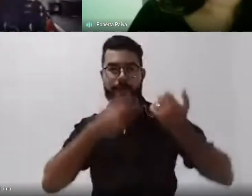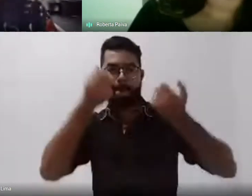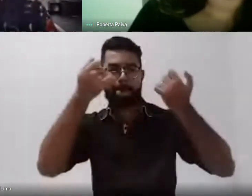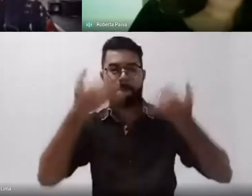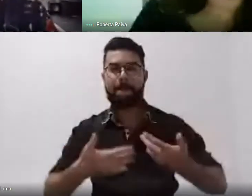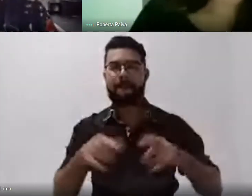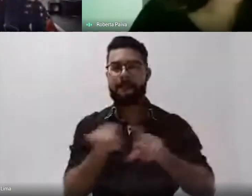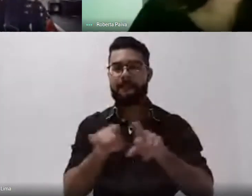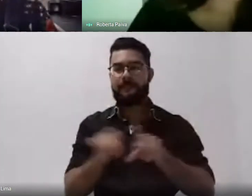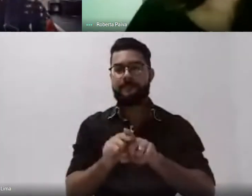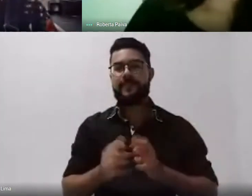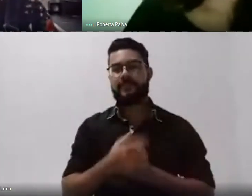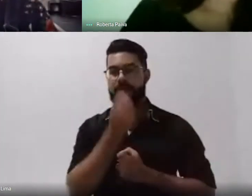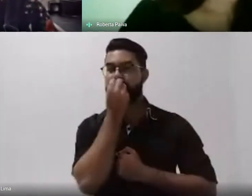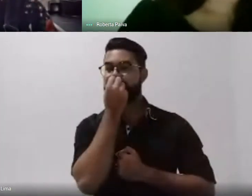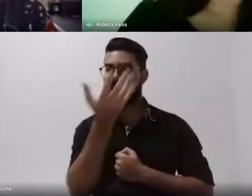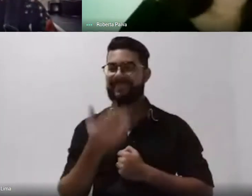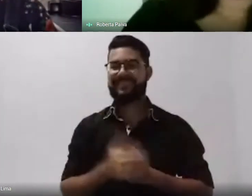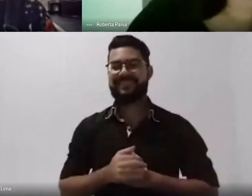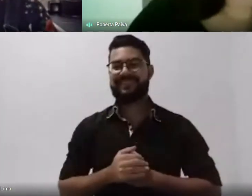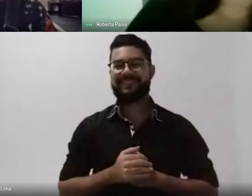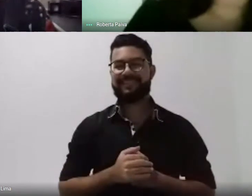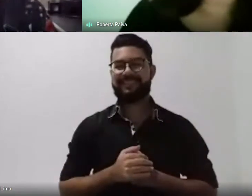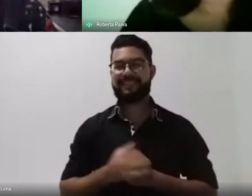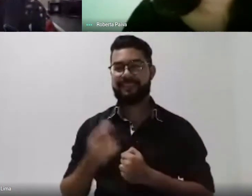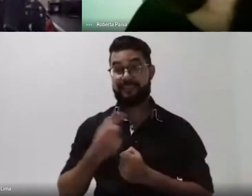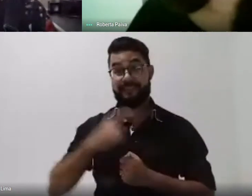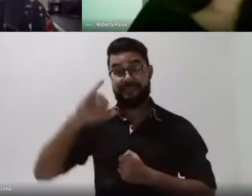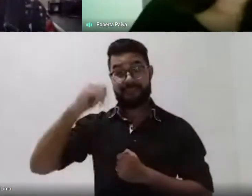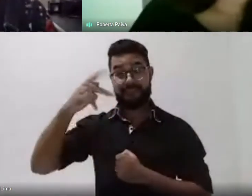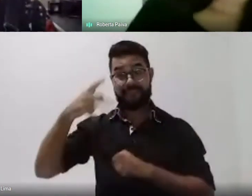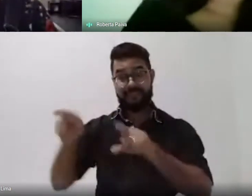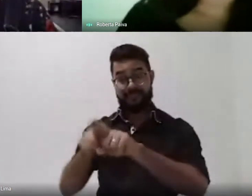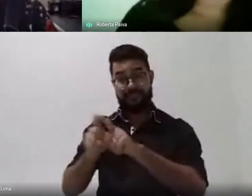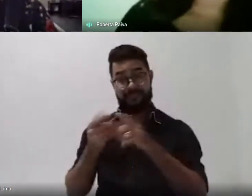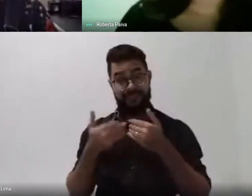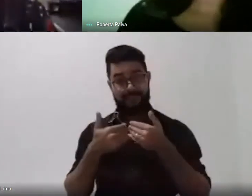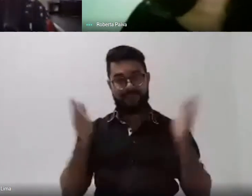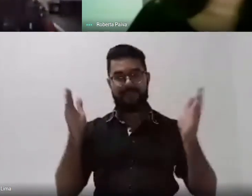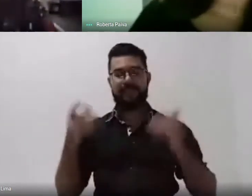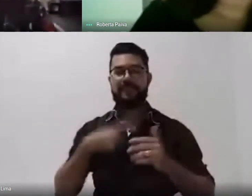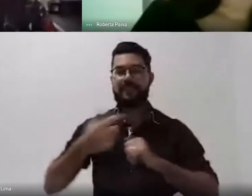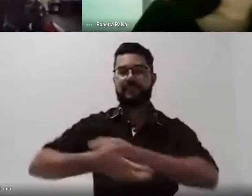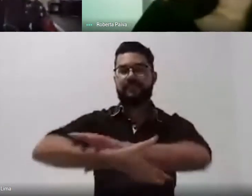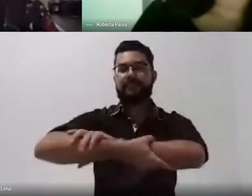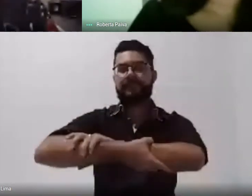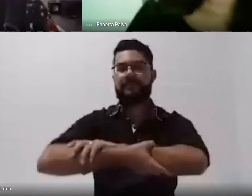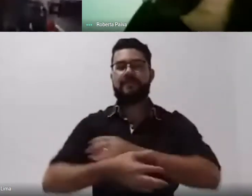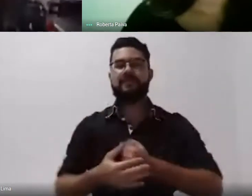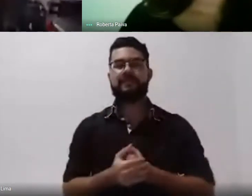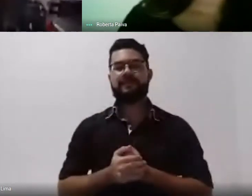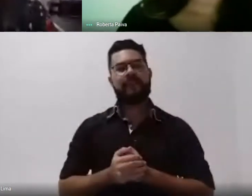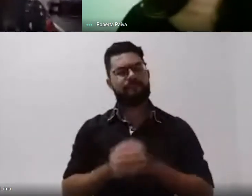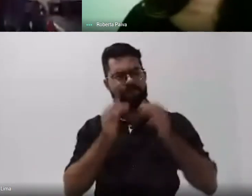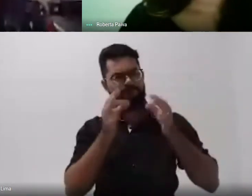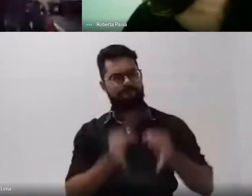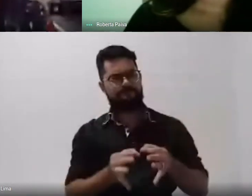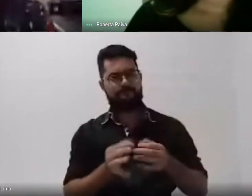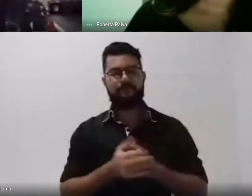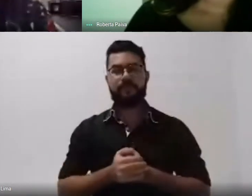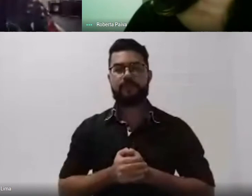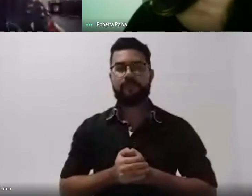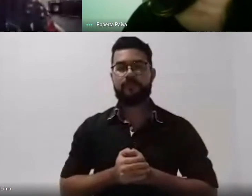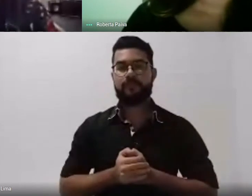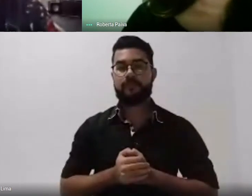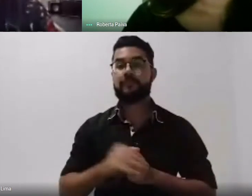Bora abrir aqui também, com pessoas, viu? A gente abre aqui também. Bora fazer essa parceria. Com certeza. Gente, aí o que eu